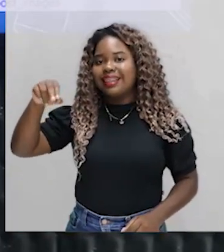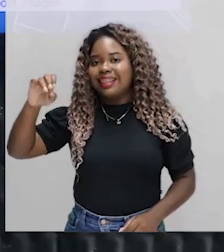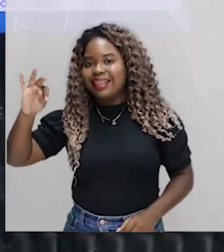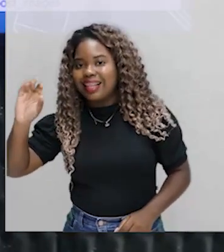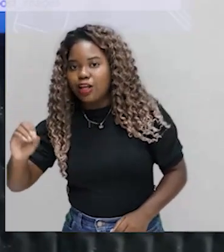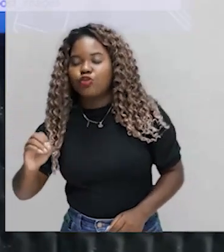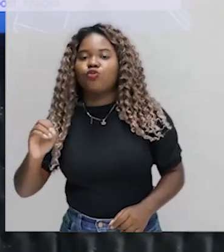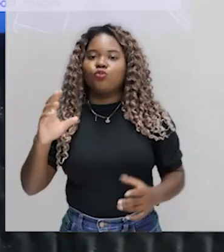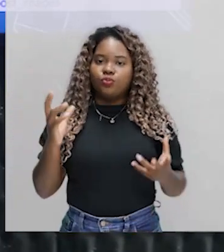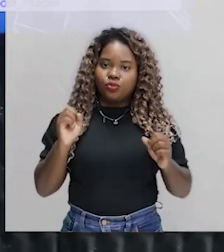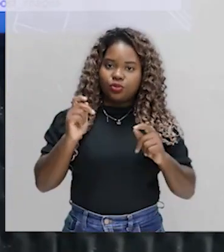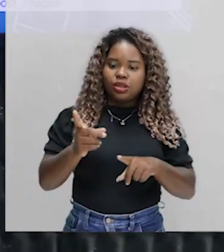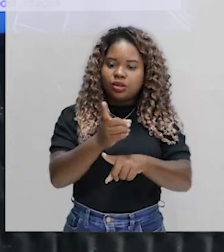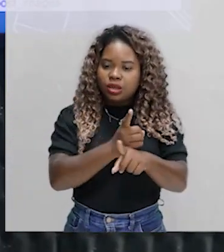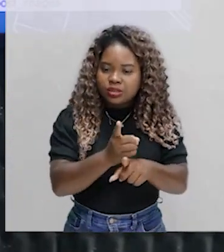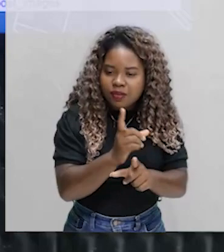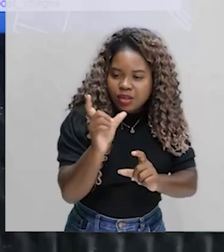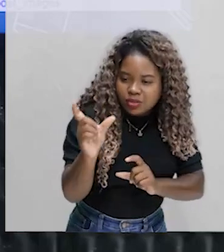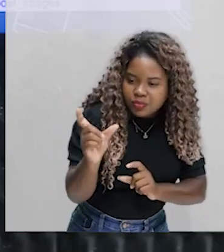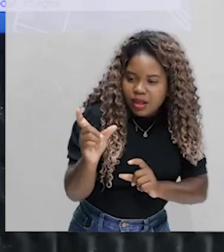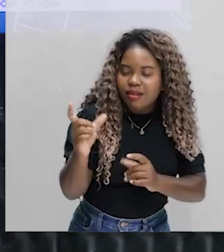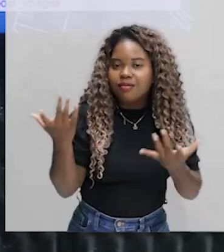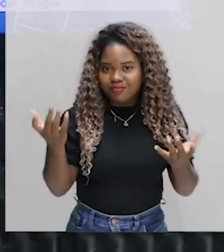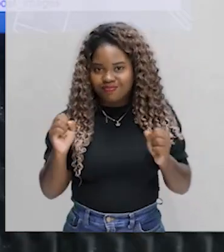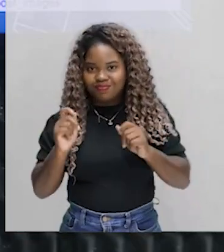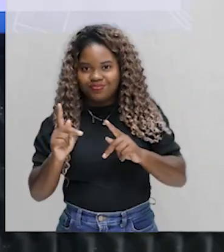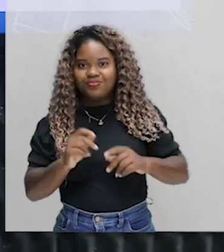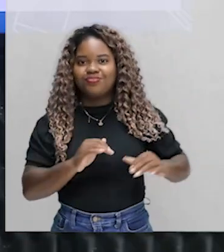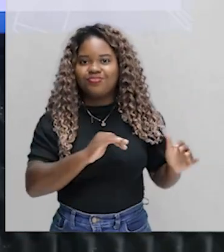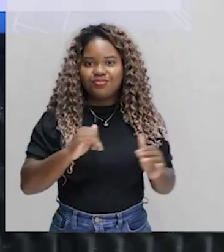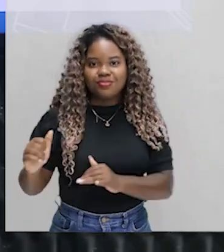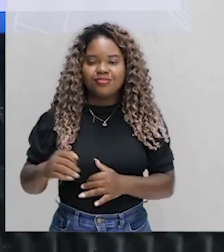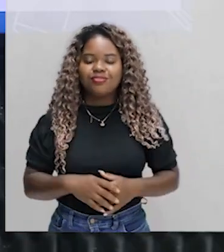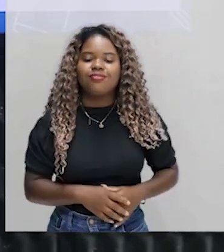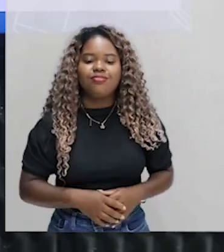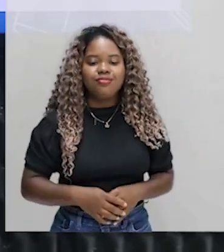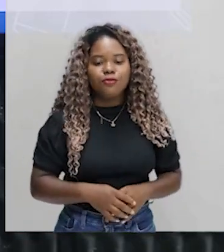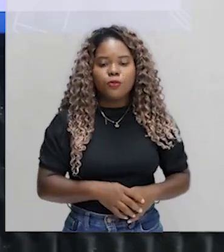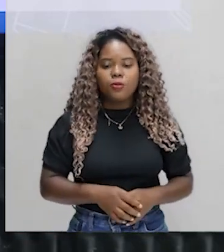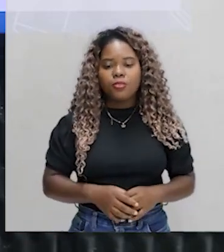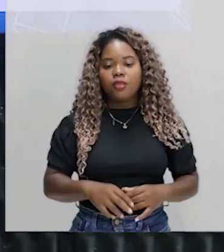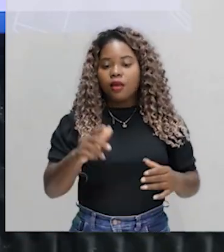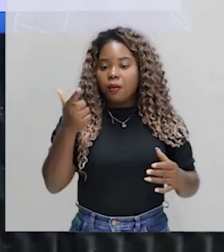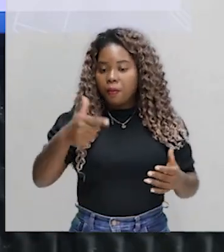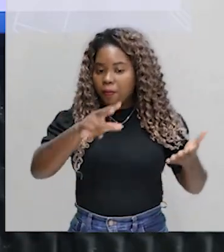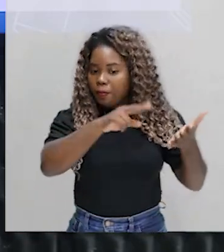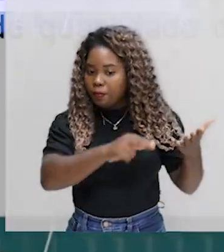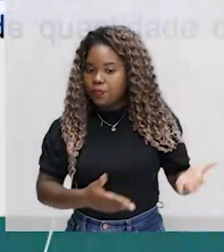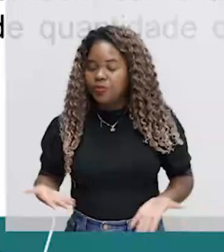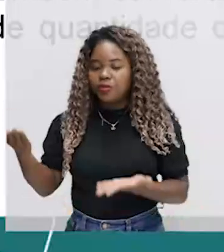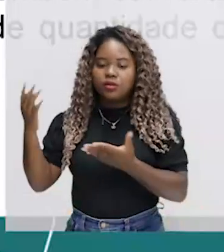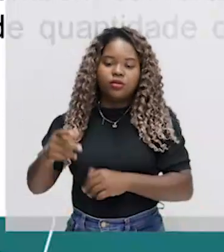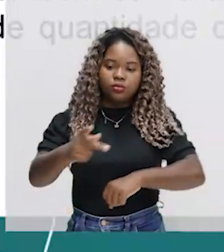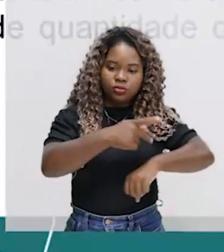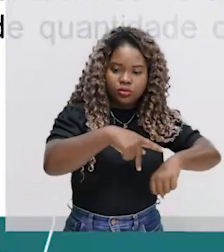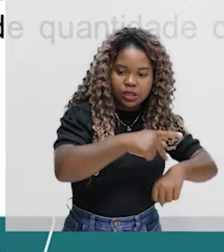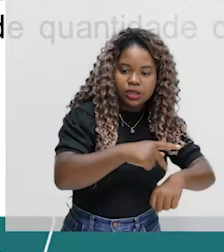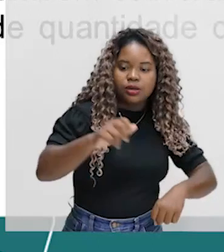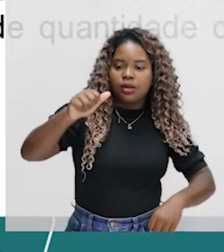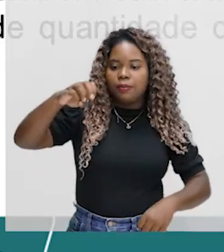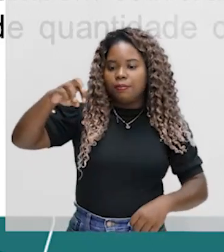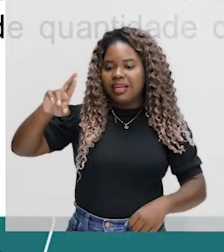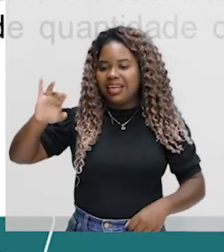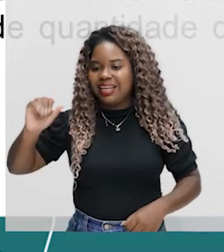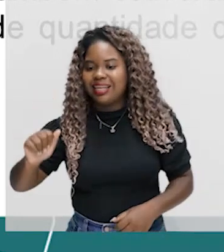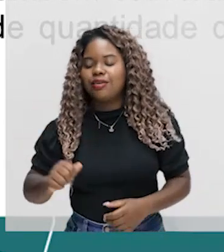porque o espanhol é dono dessa pegadinha. A grande maioria dos países da América são